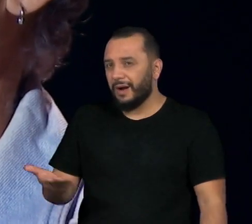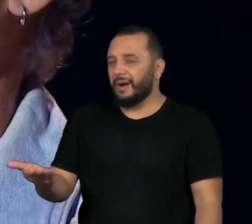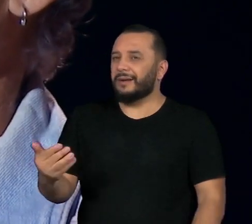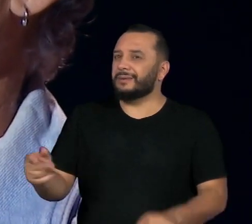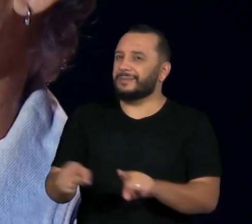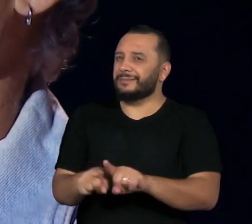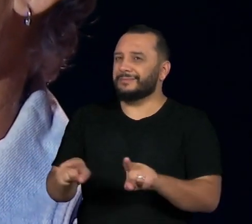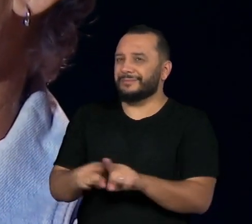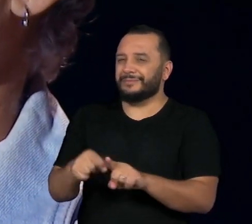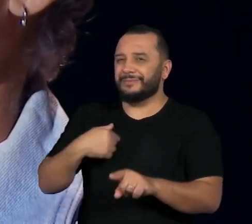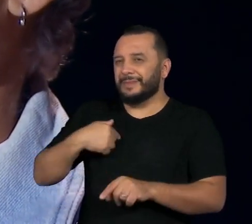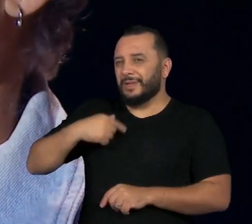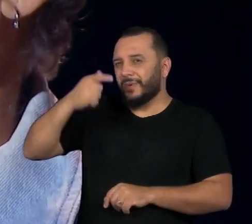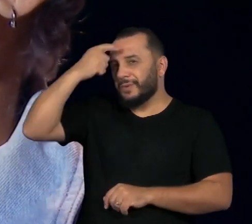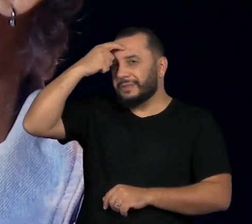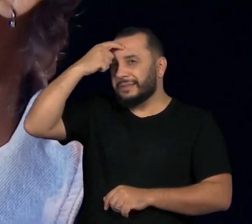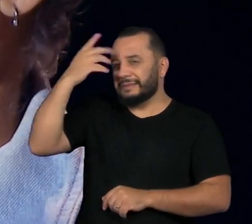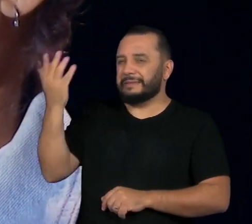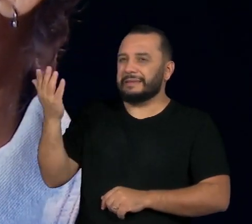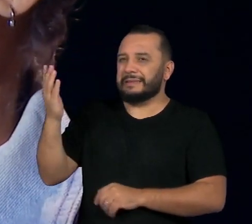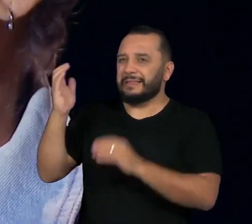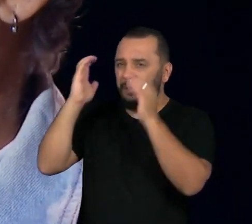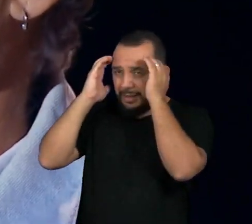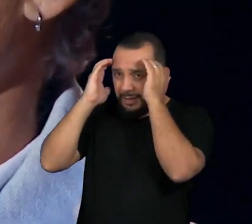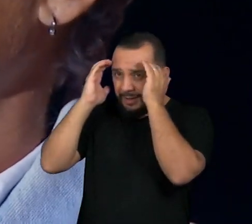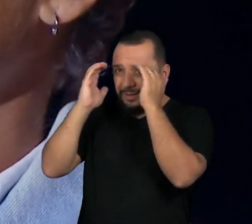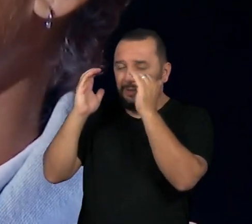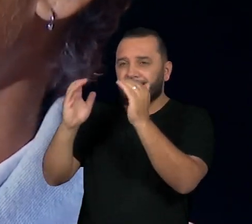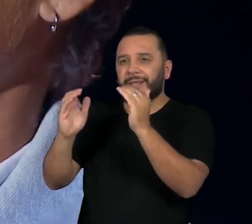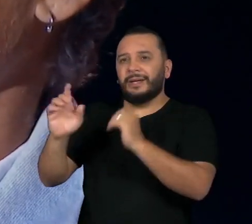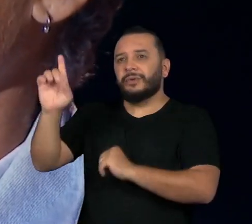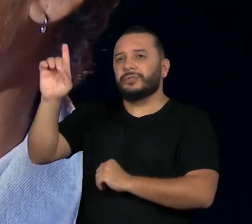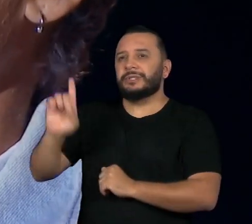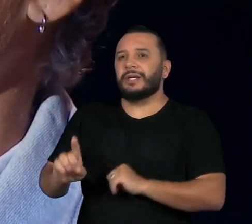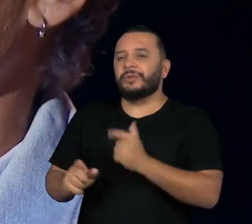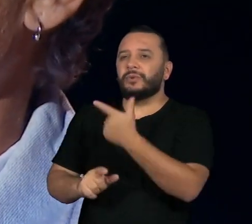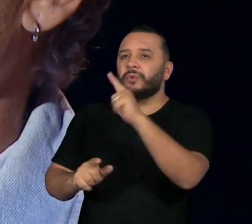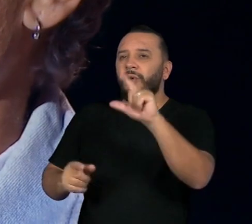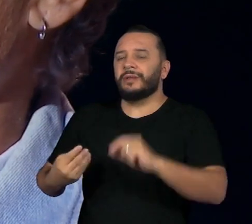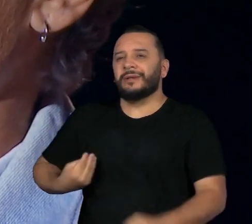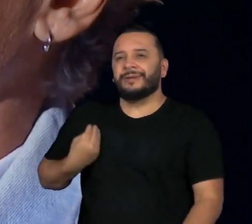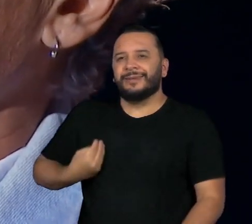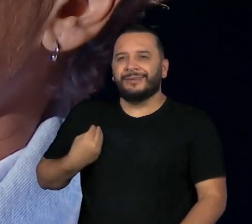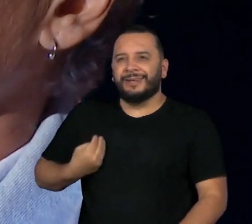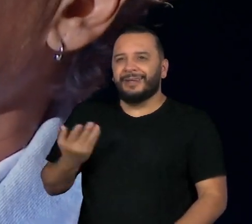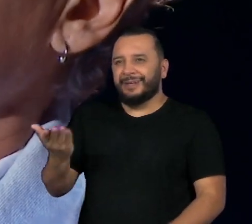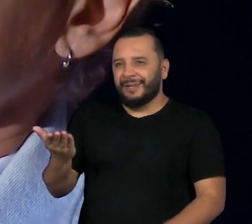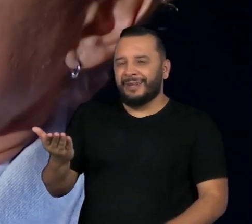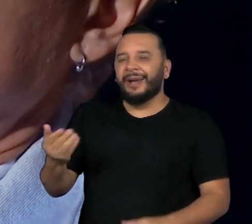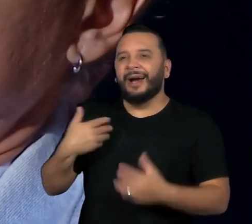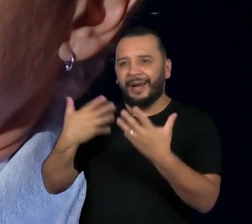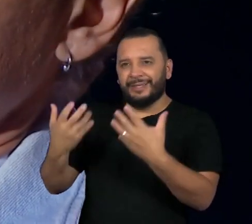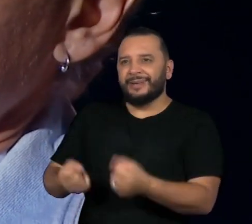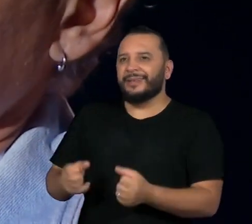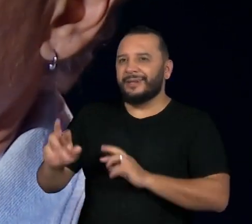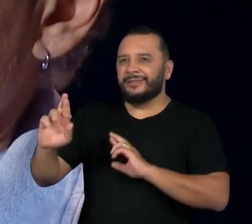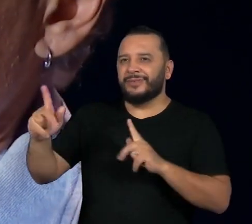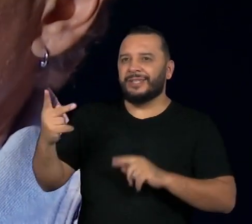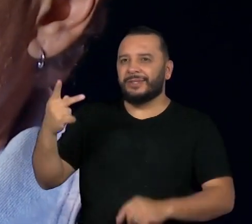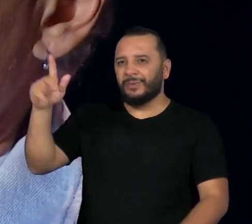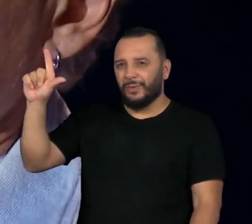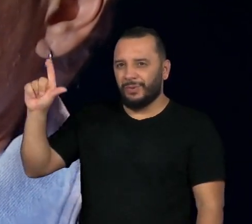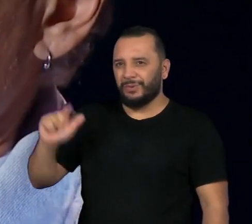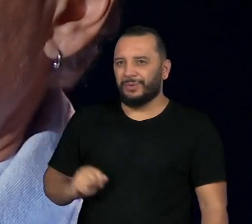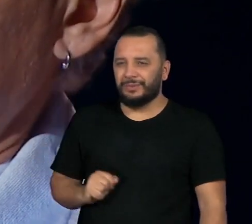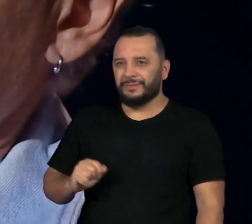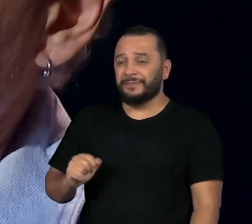consciência e respeitar o direito do outro existir, do outro ser, tolerar a diferença do outro. Se a gente for capaz